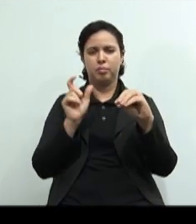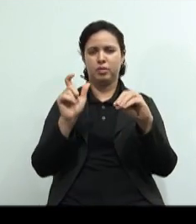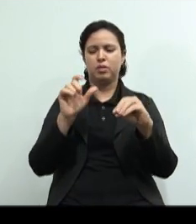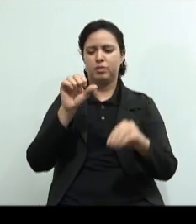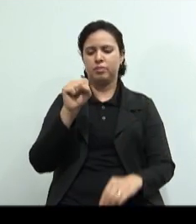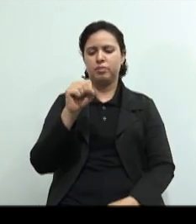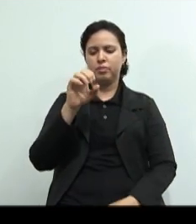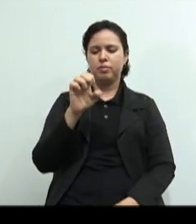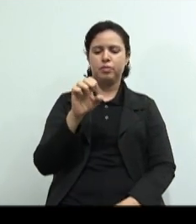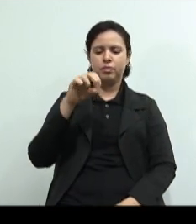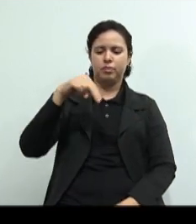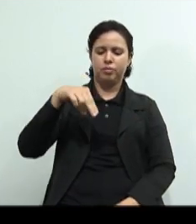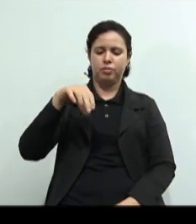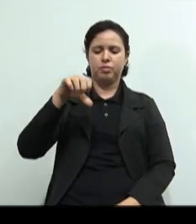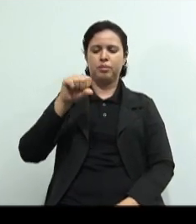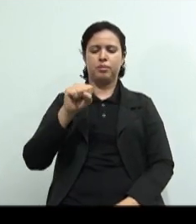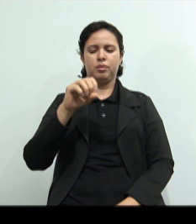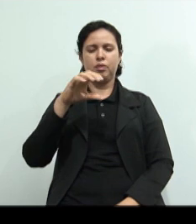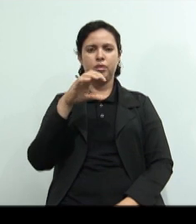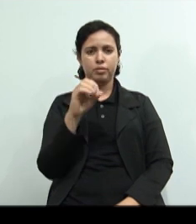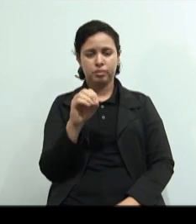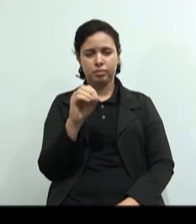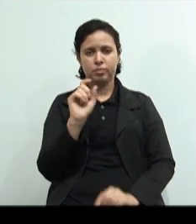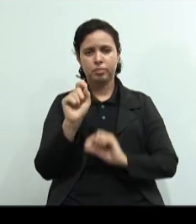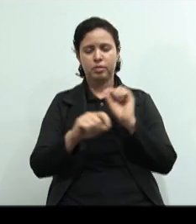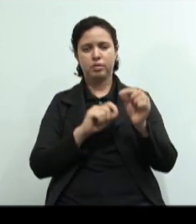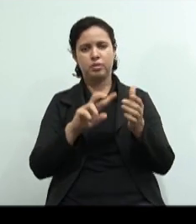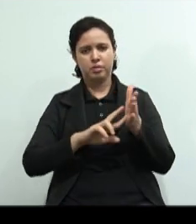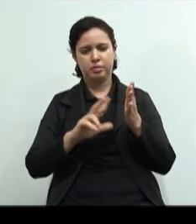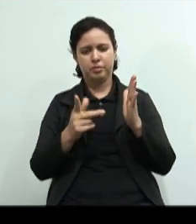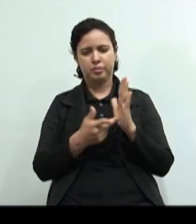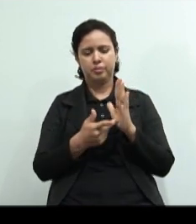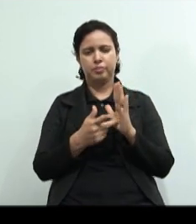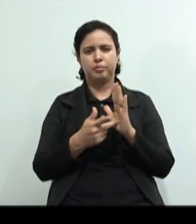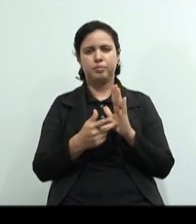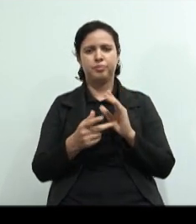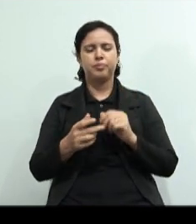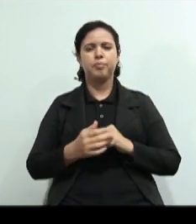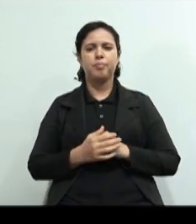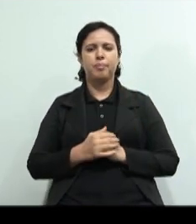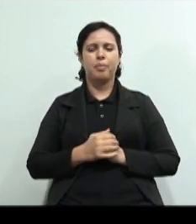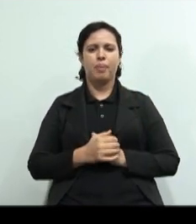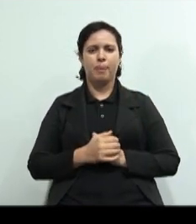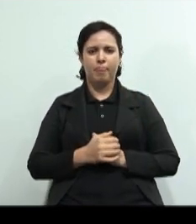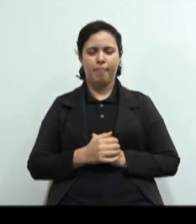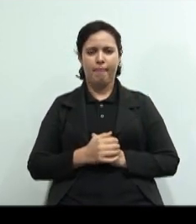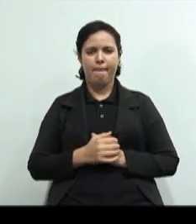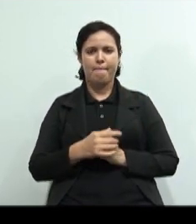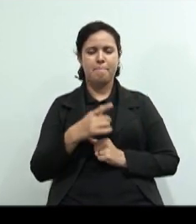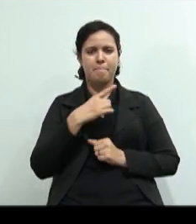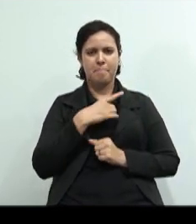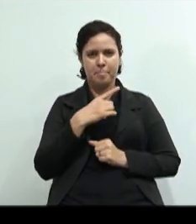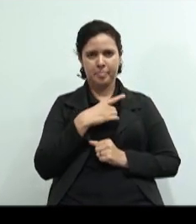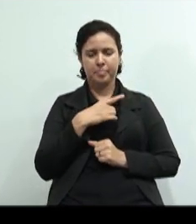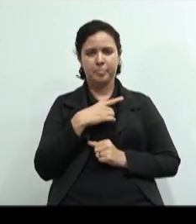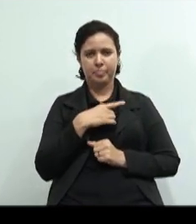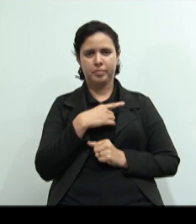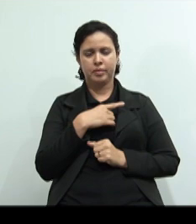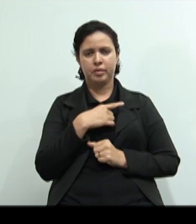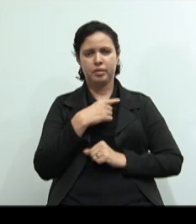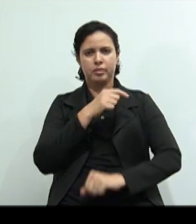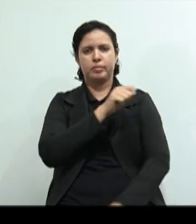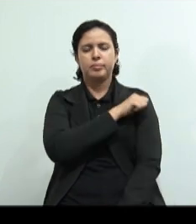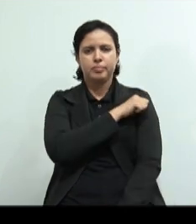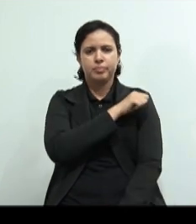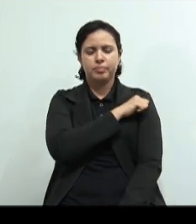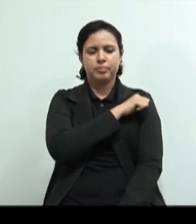o que que significa cada palavra dessa, professor? Alguém respondeu? Sim, professora, a participação aqui está em massa dos alunos,